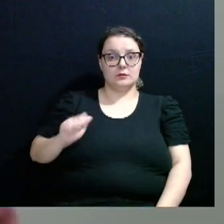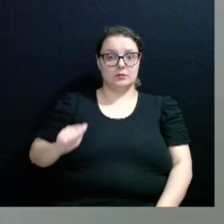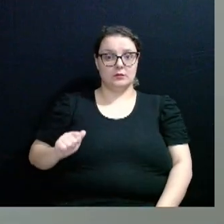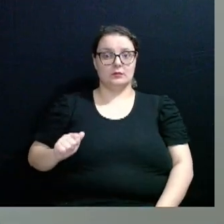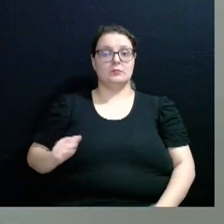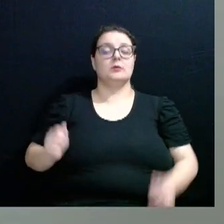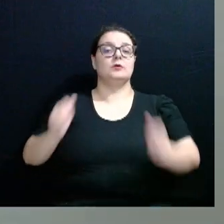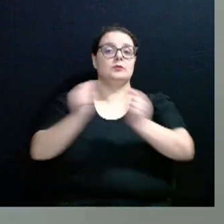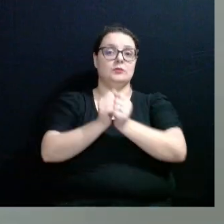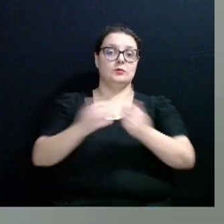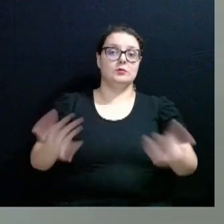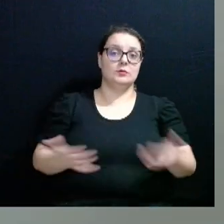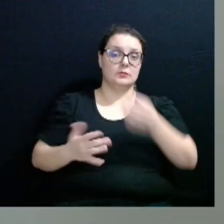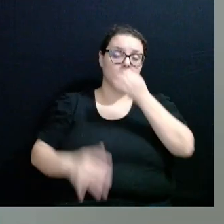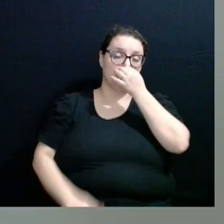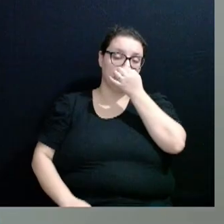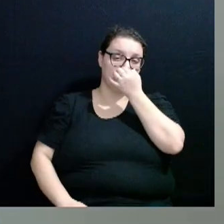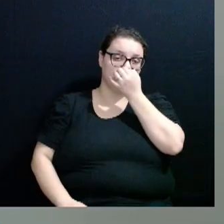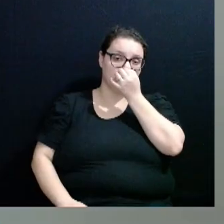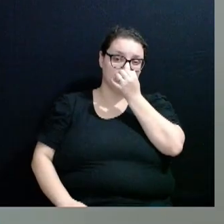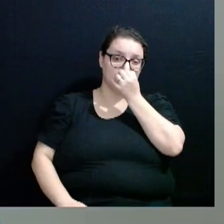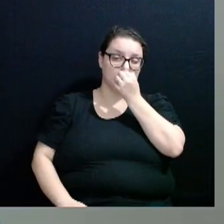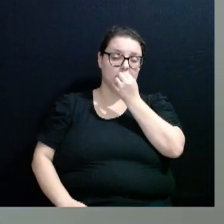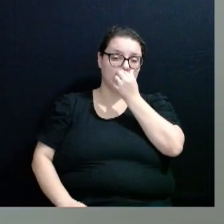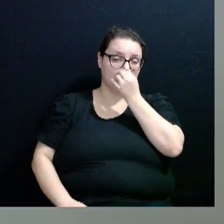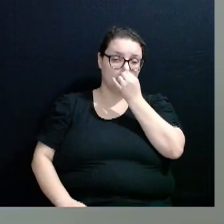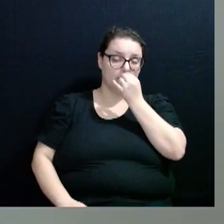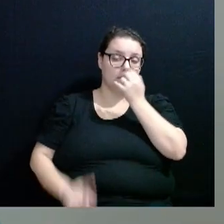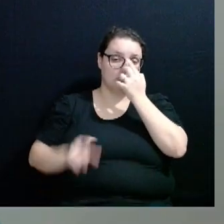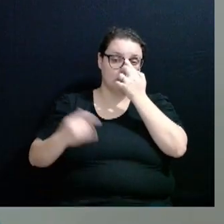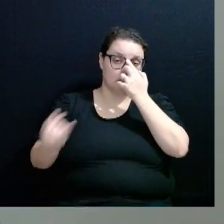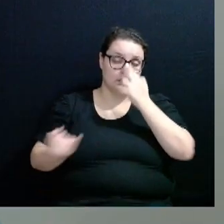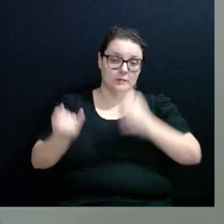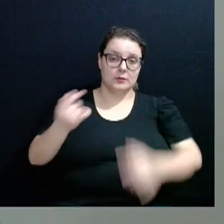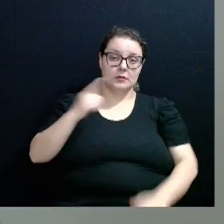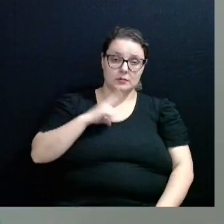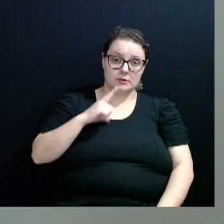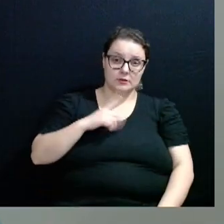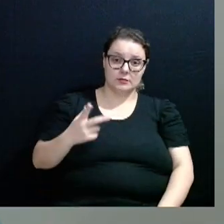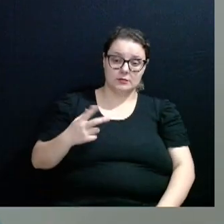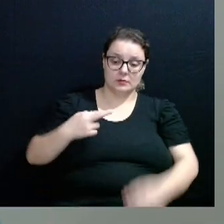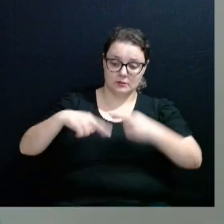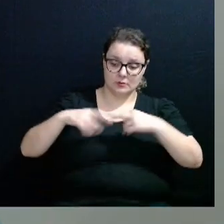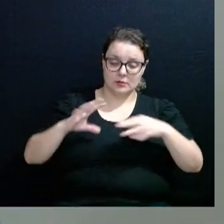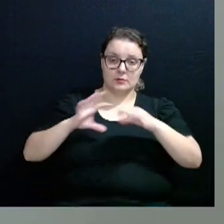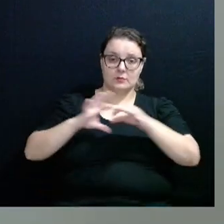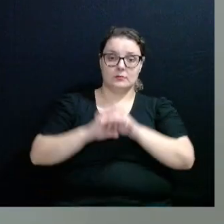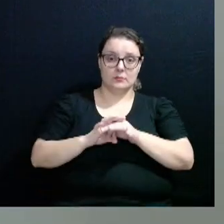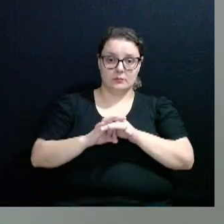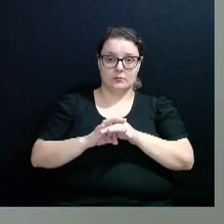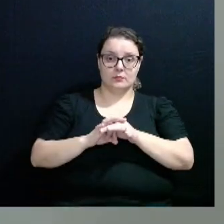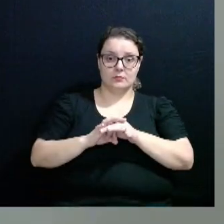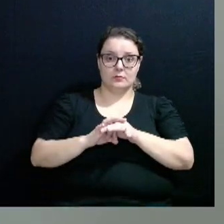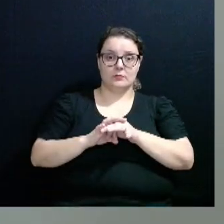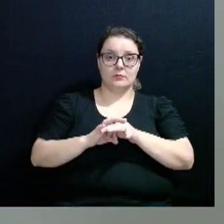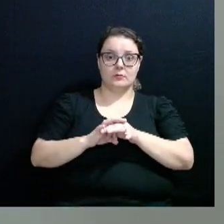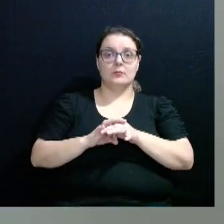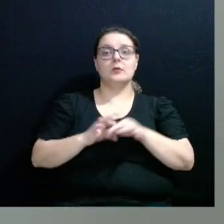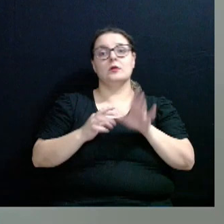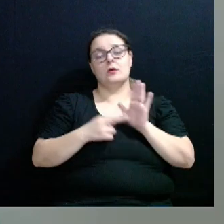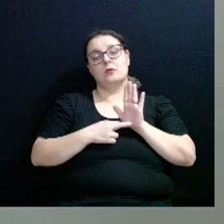é extremamente importante ter uma ligação, serviço de referência que